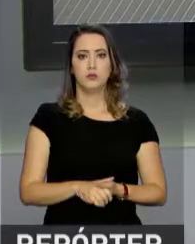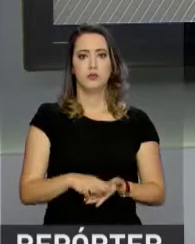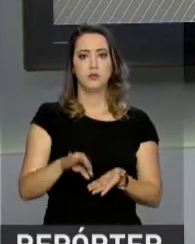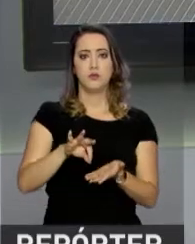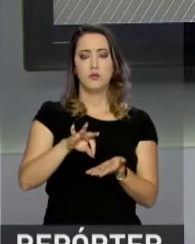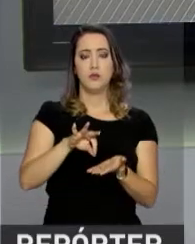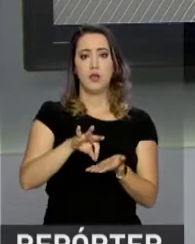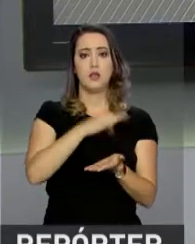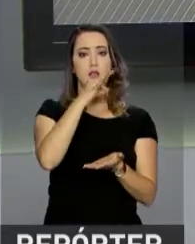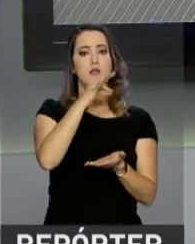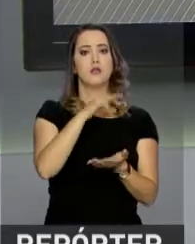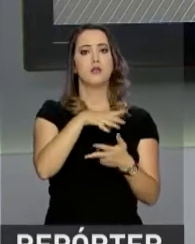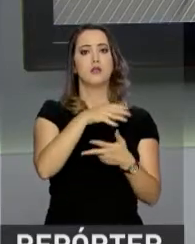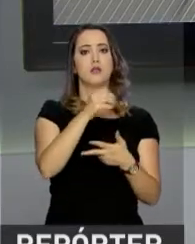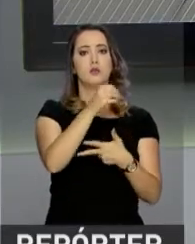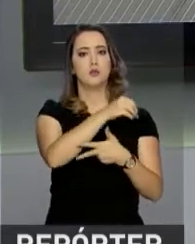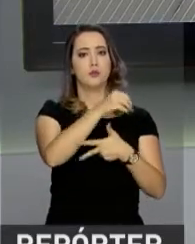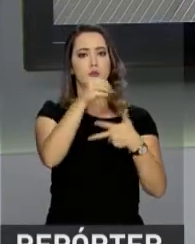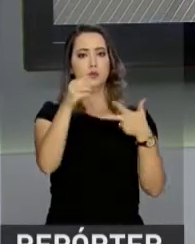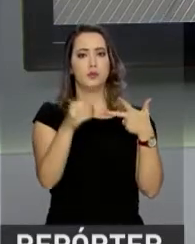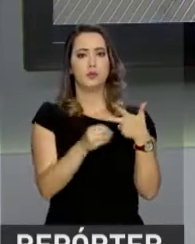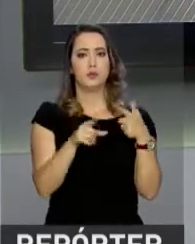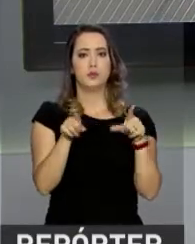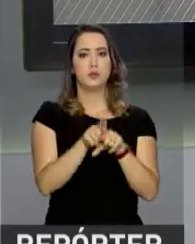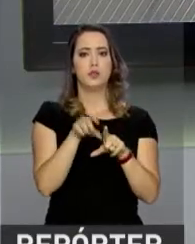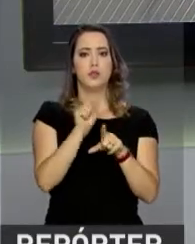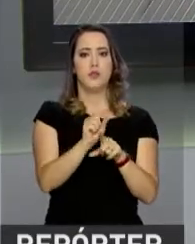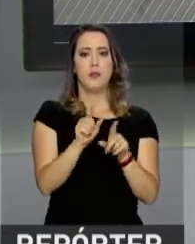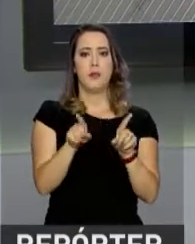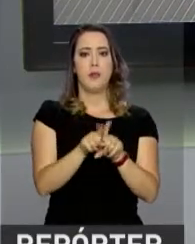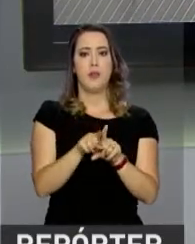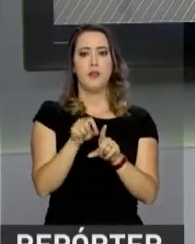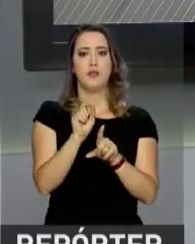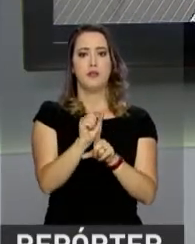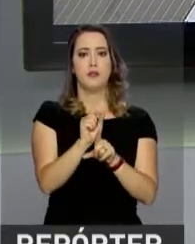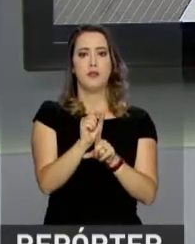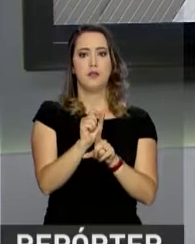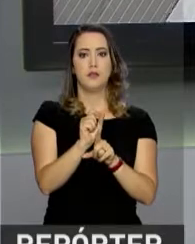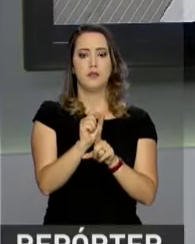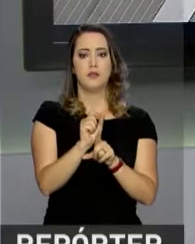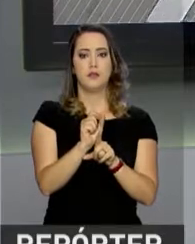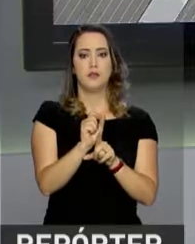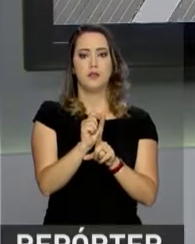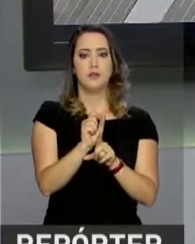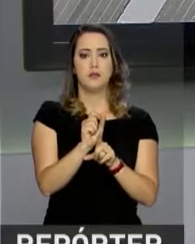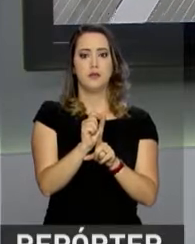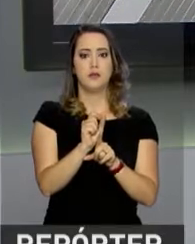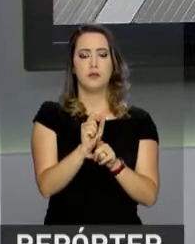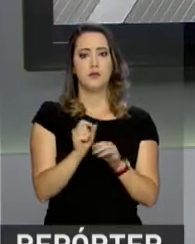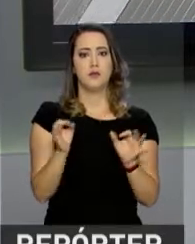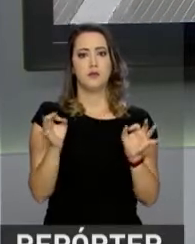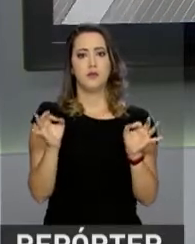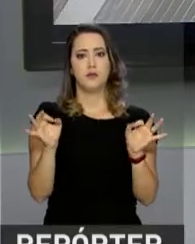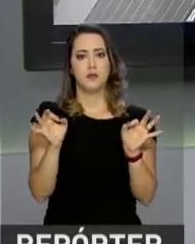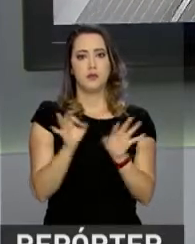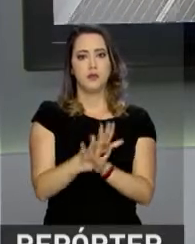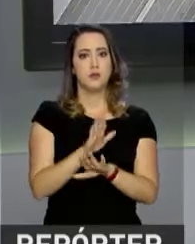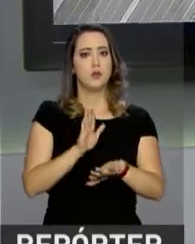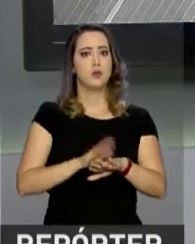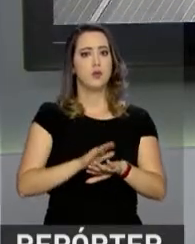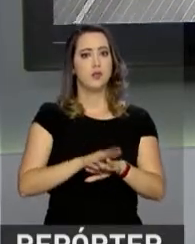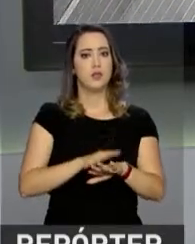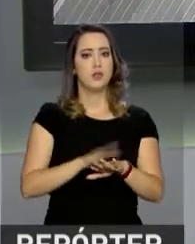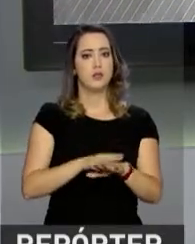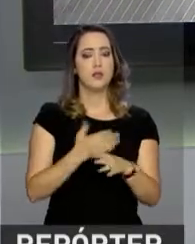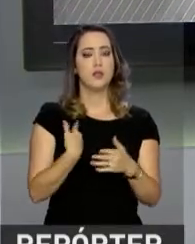as inscrições para o exame nacional do ensino médio o enem termina hoje o prazo para o pagamento